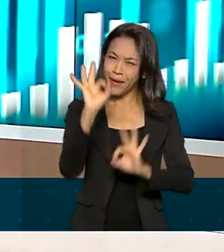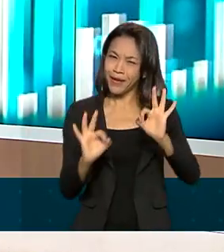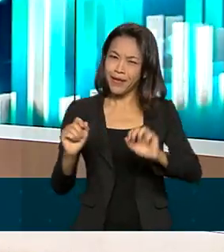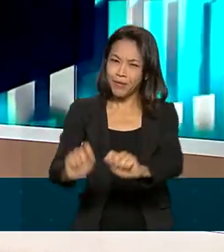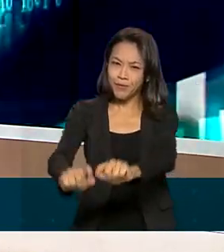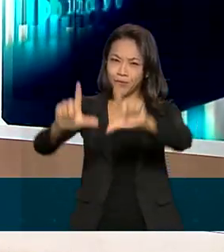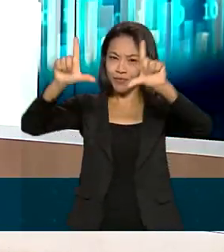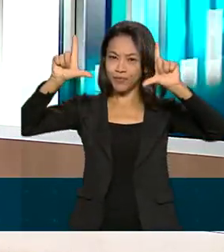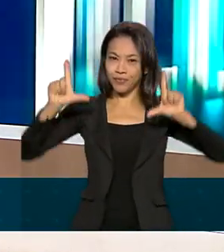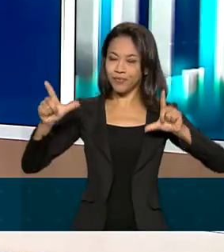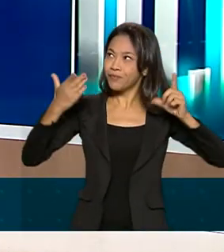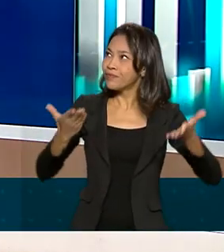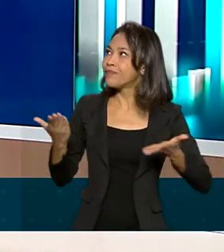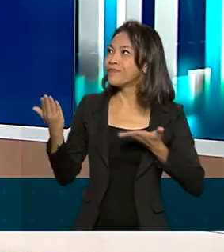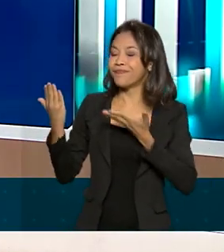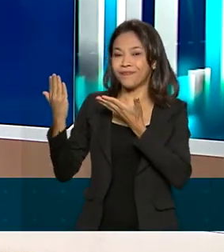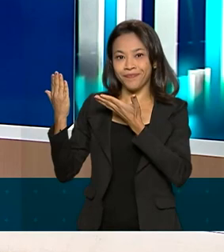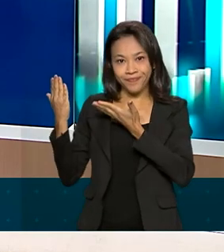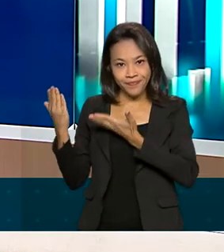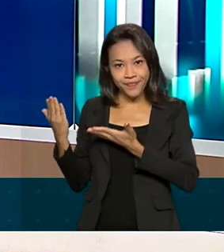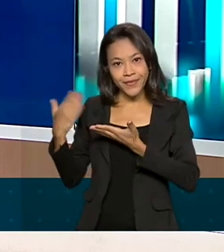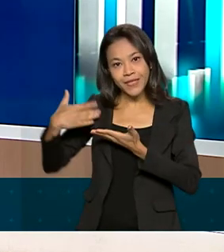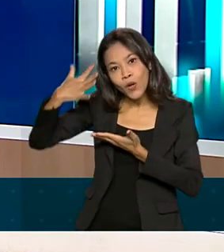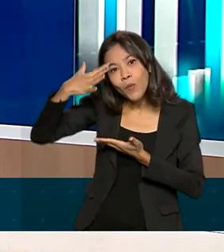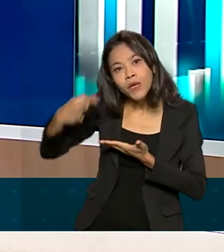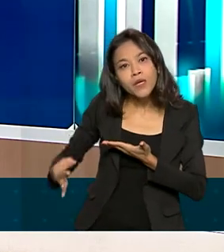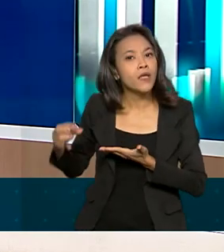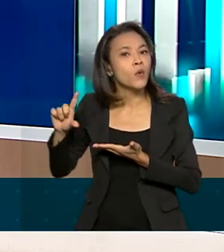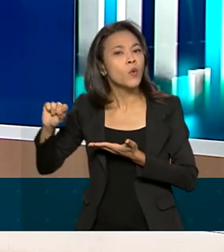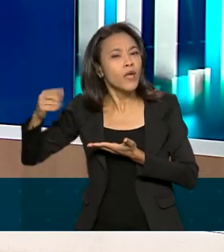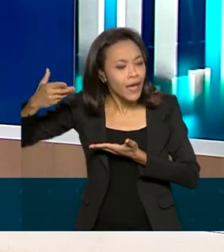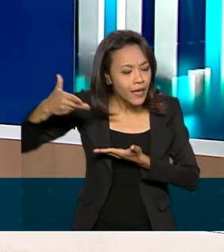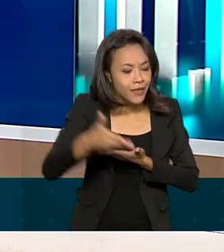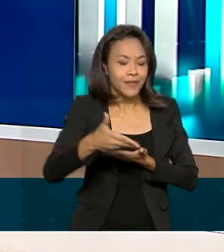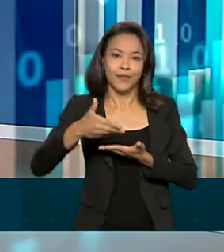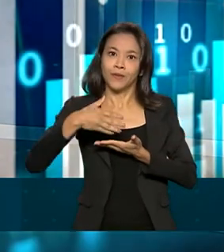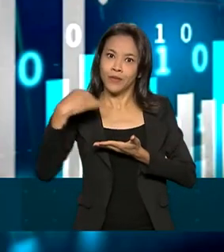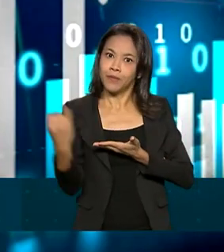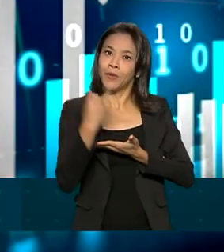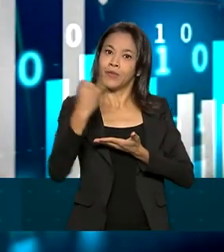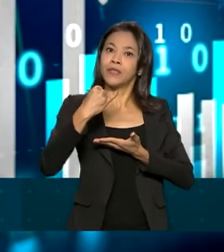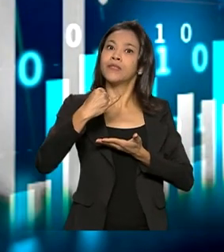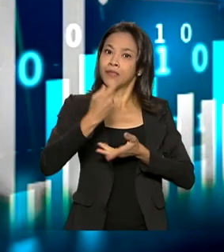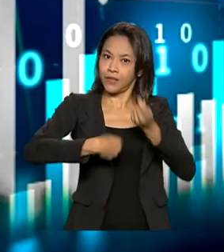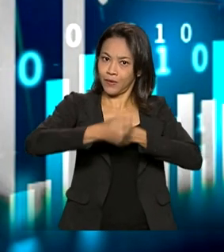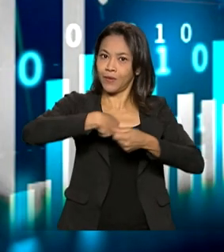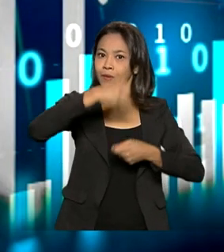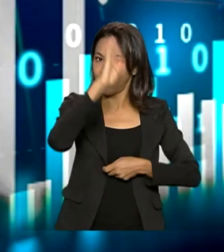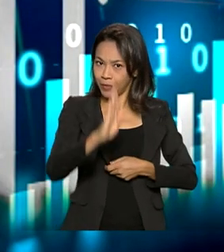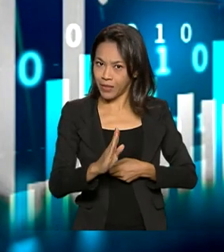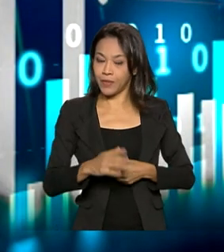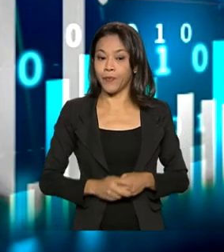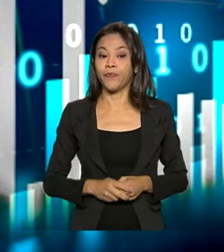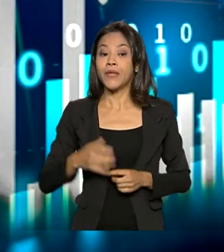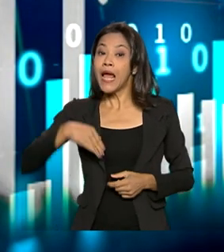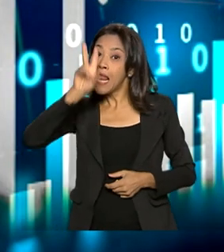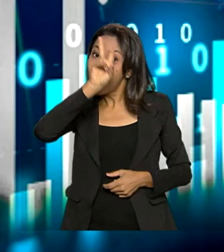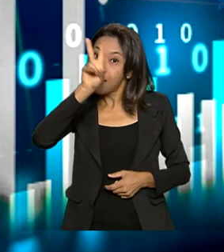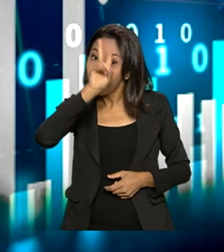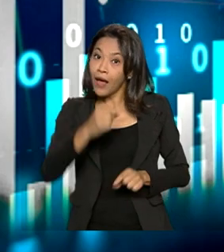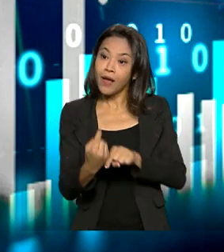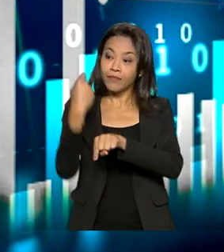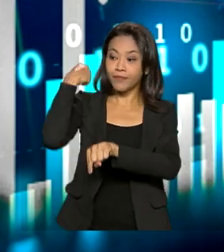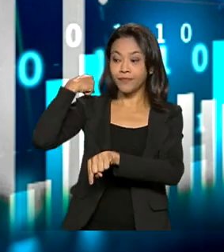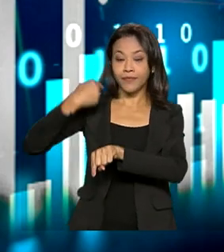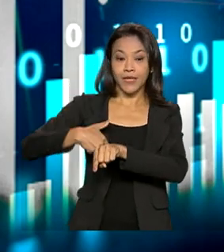telespectador, para você ter a dimensão do que representa esse setor na economia brasileira. Cabe lembrar que, em dezembro de